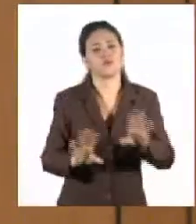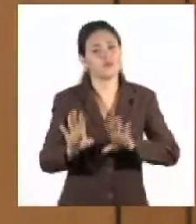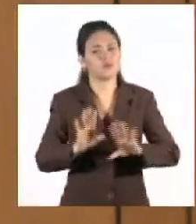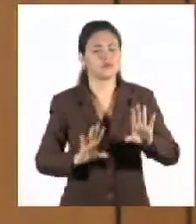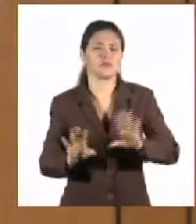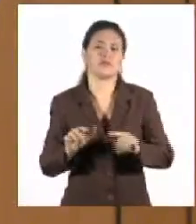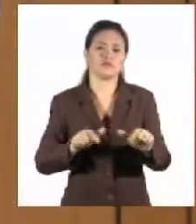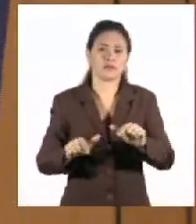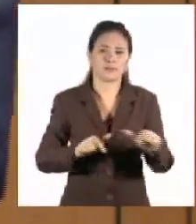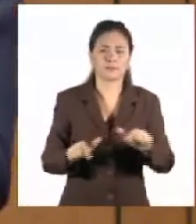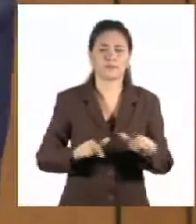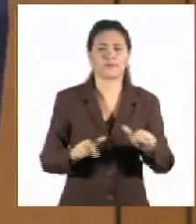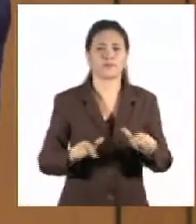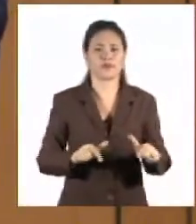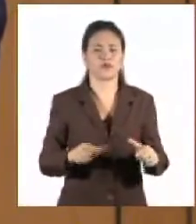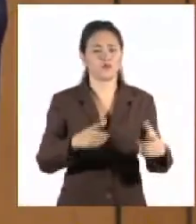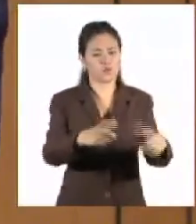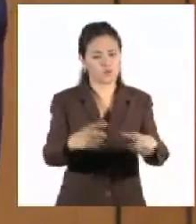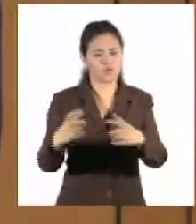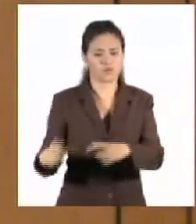o município tomar conta